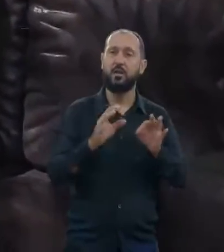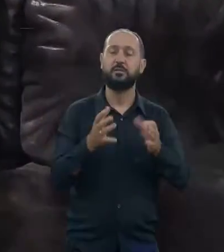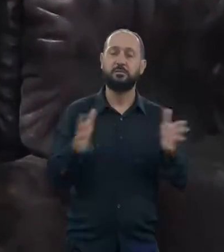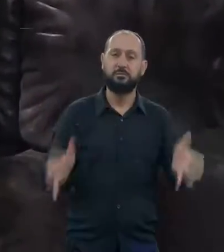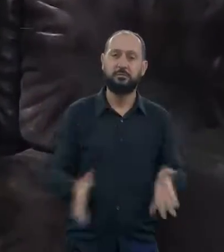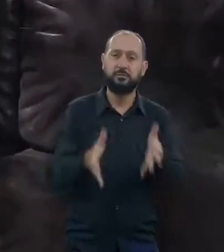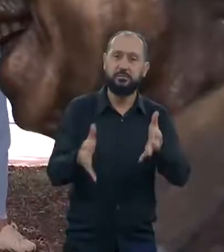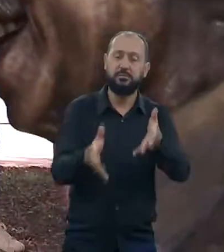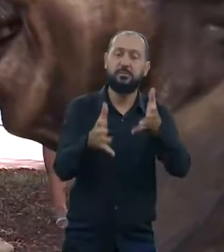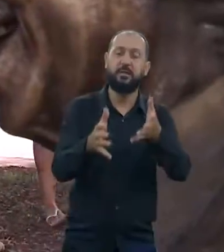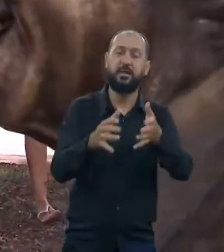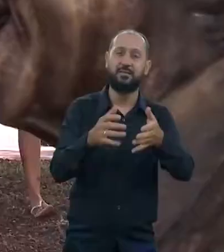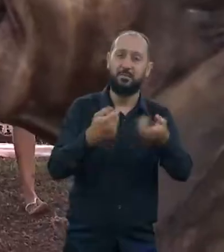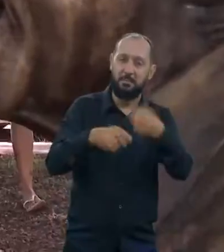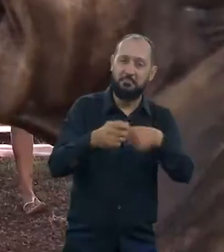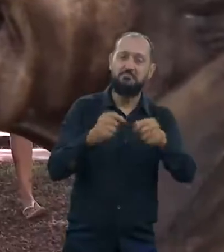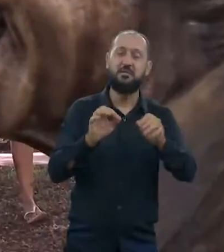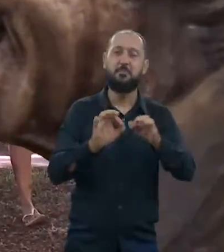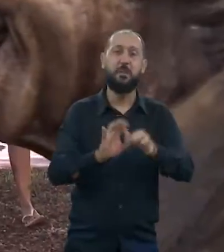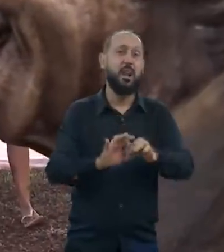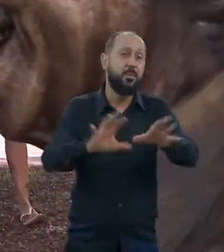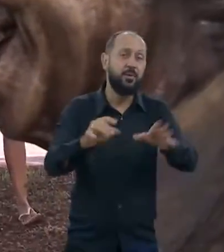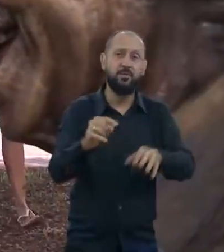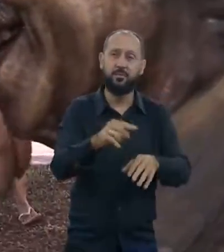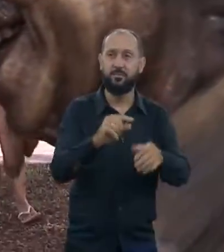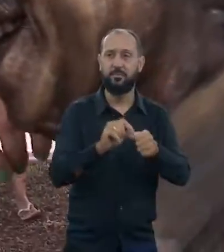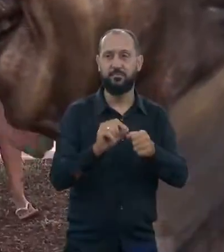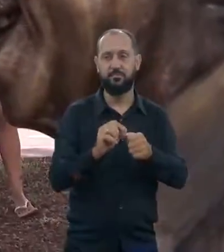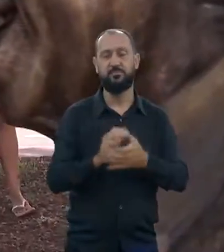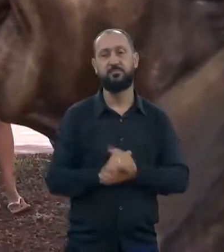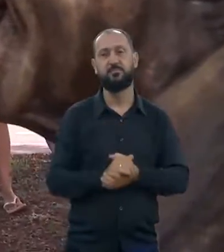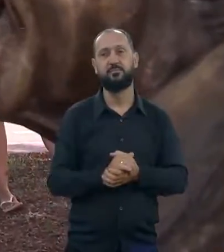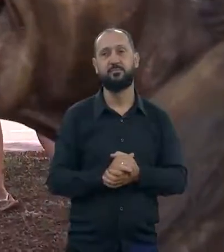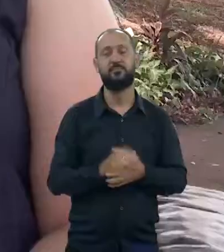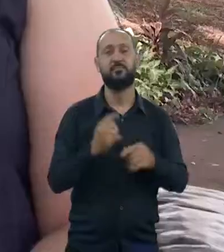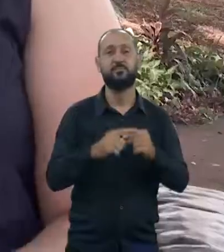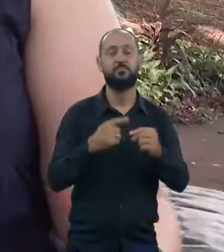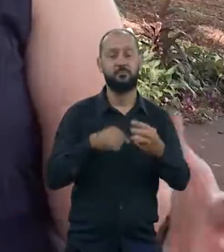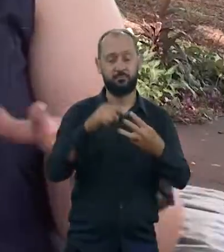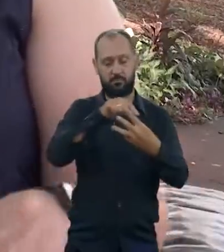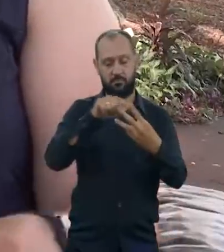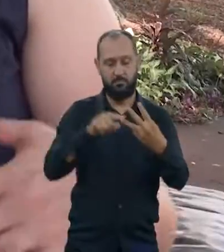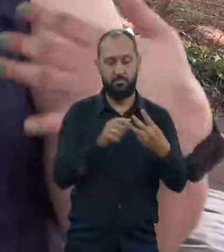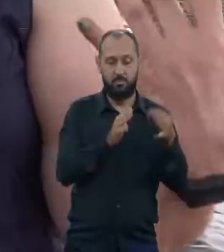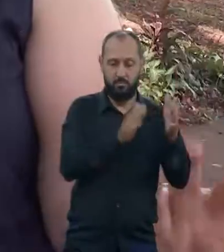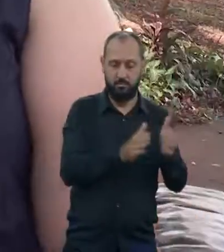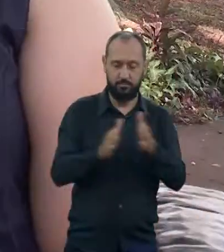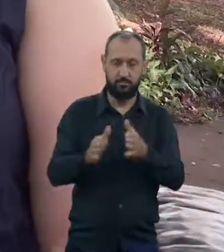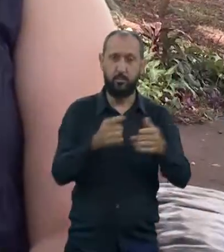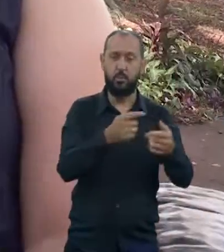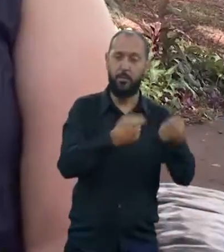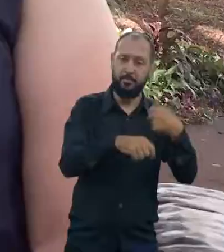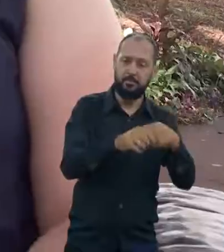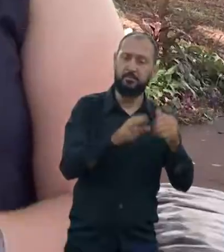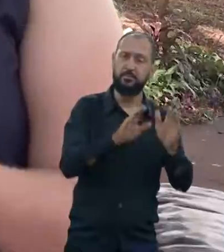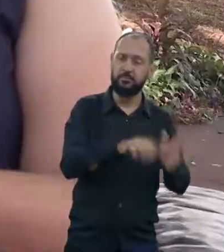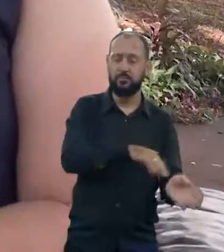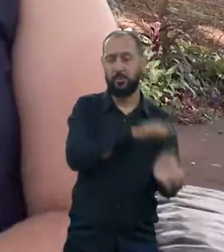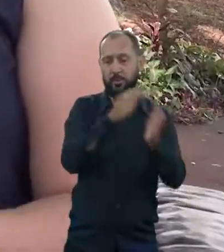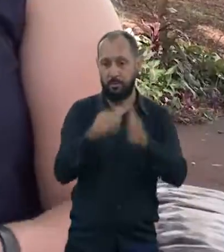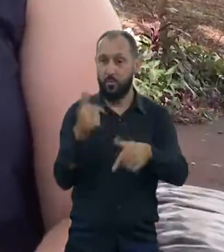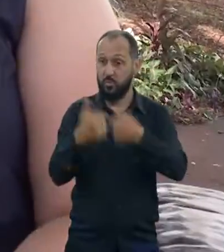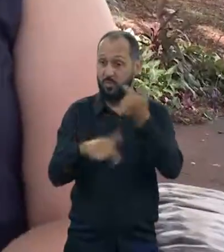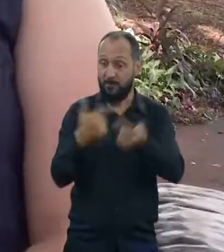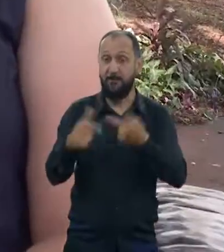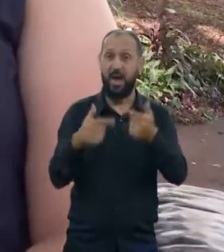parte burocrática para poder ter a concretização, né? Porque existem 3 etapas. Um é a parte burocrática, depois